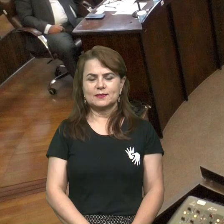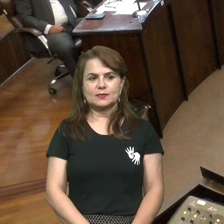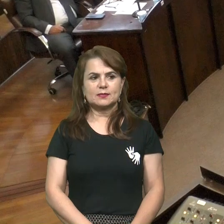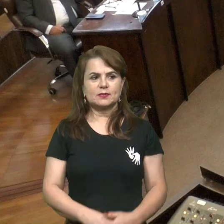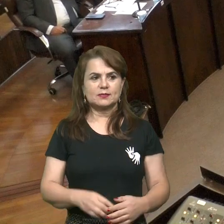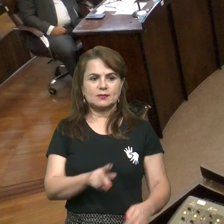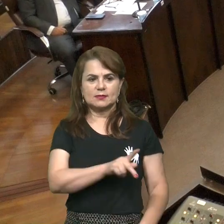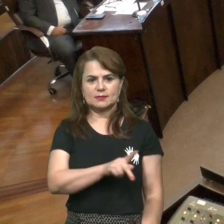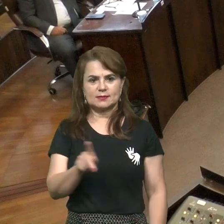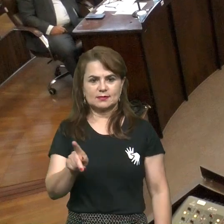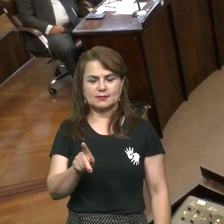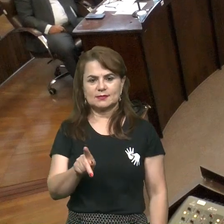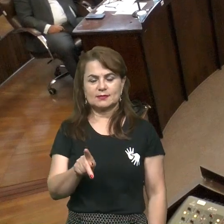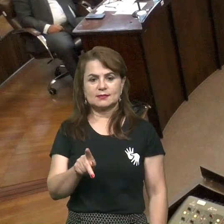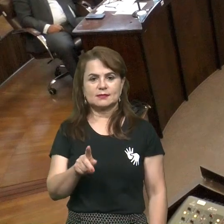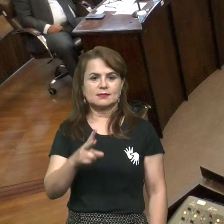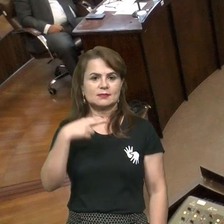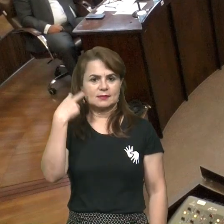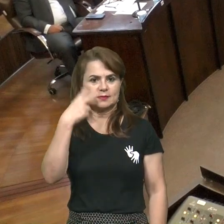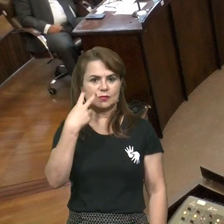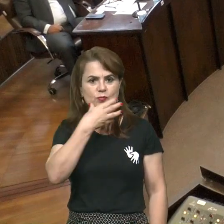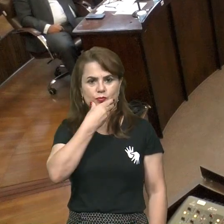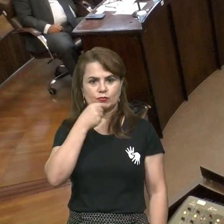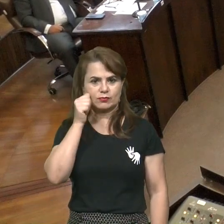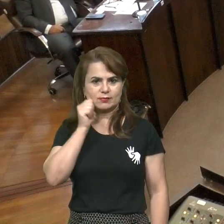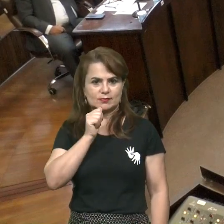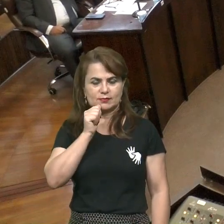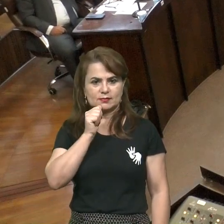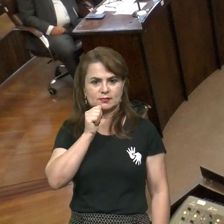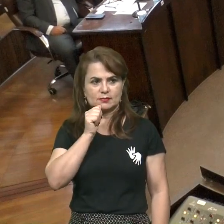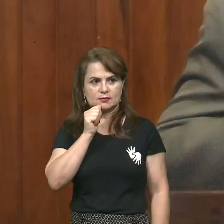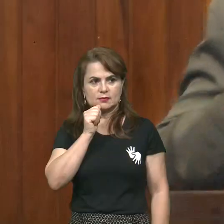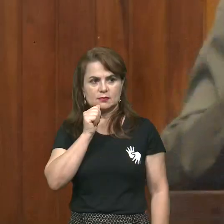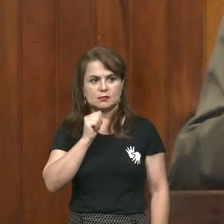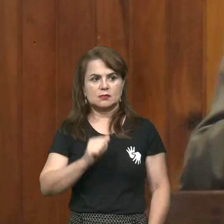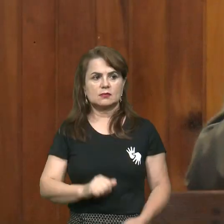Senhor presidente, senhores vereadores,